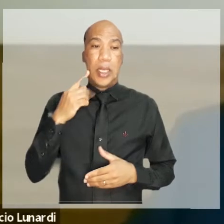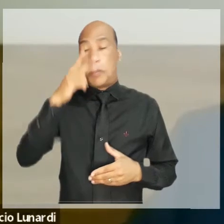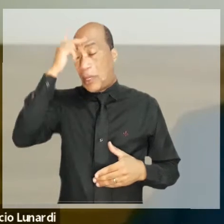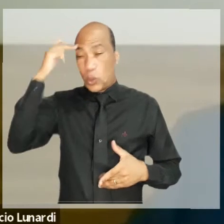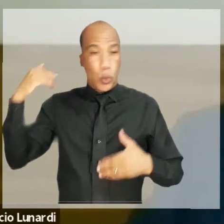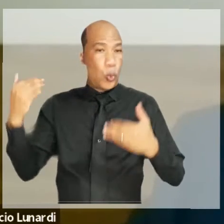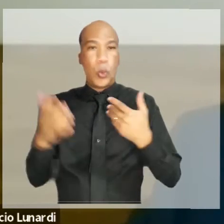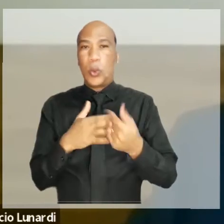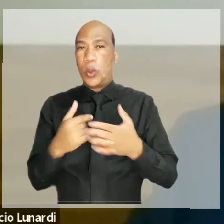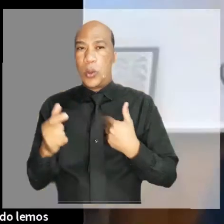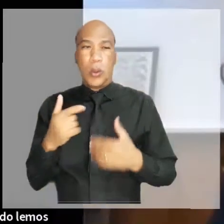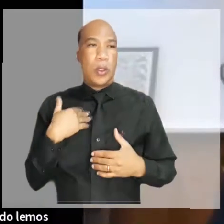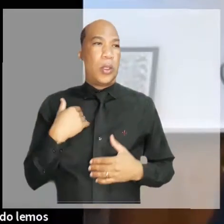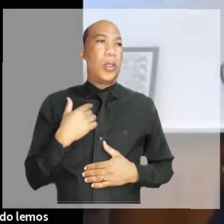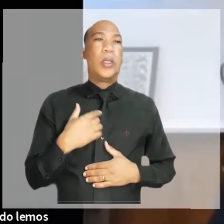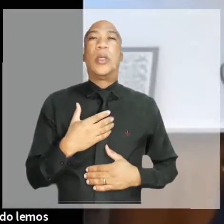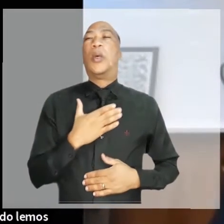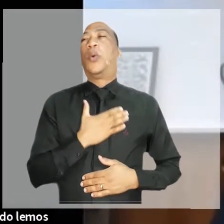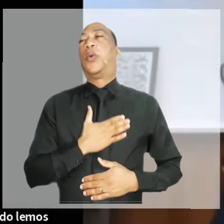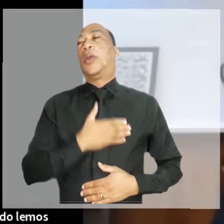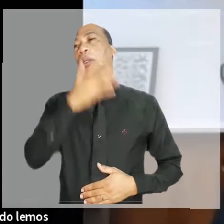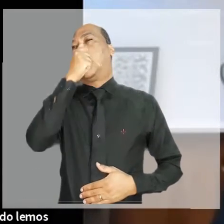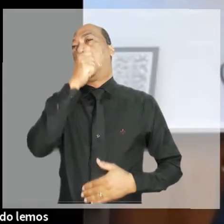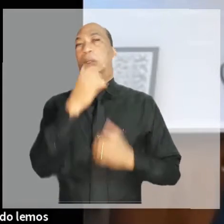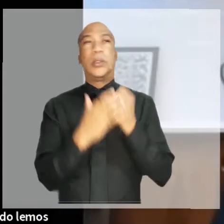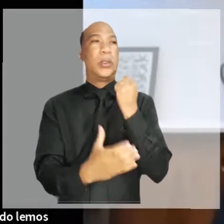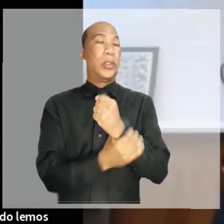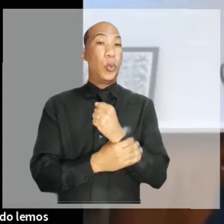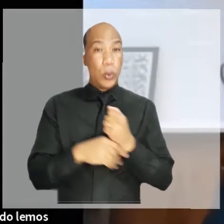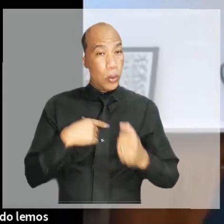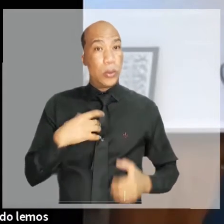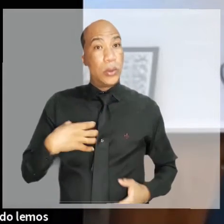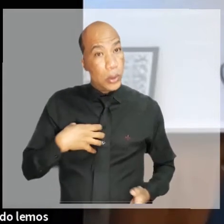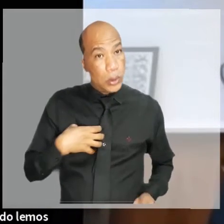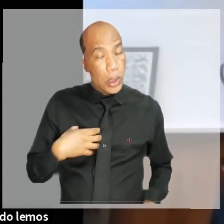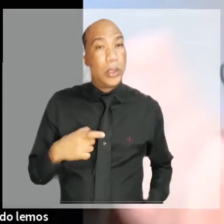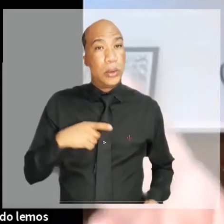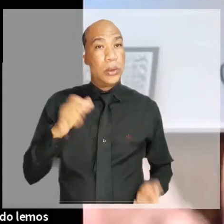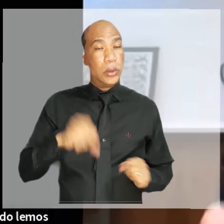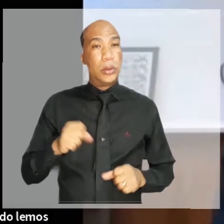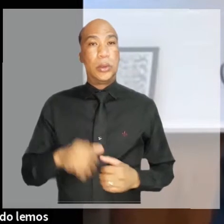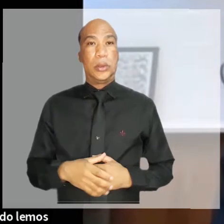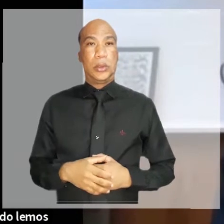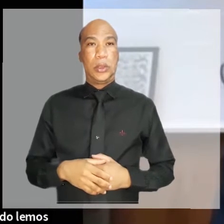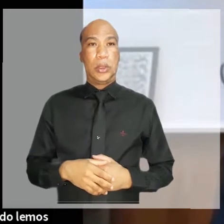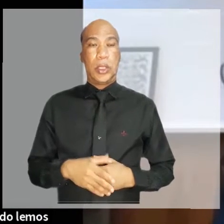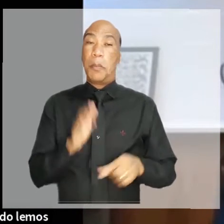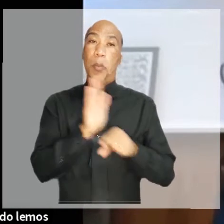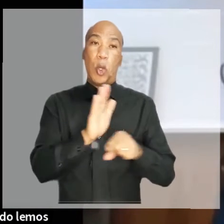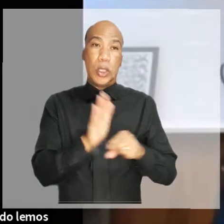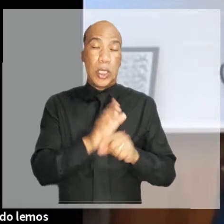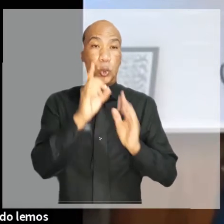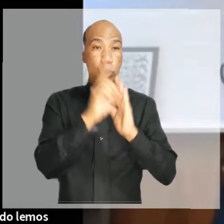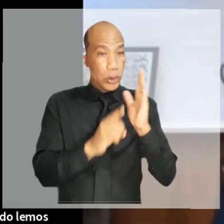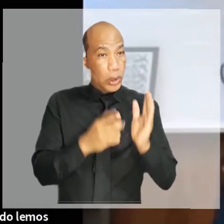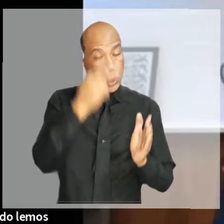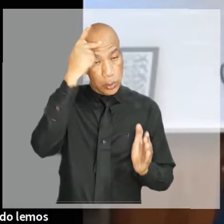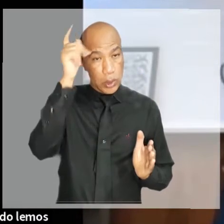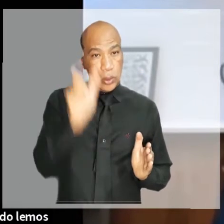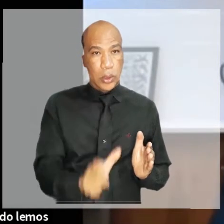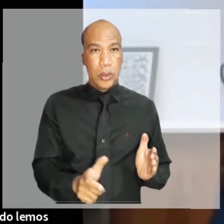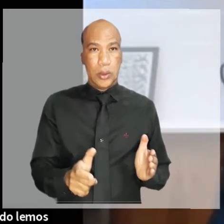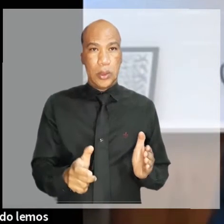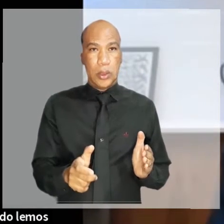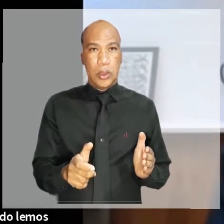direitos fundamentais. Só que essa dimensão ela não é suficiente. Existe uma outra dimensão, que é a